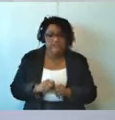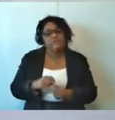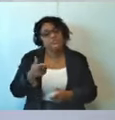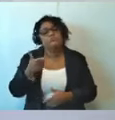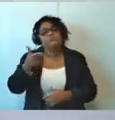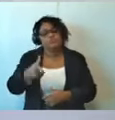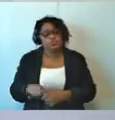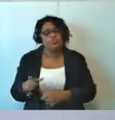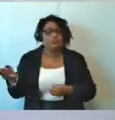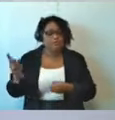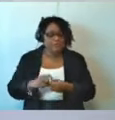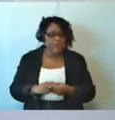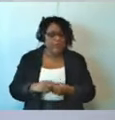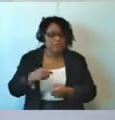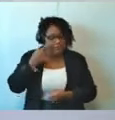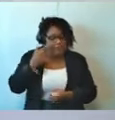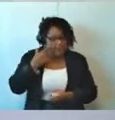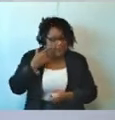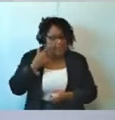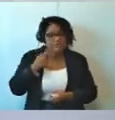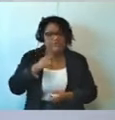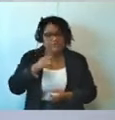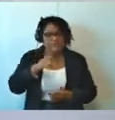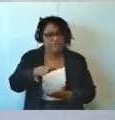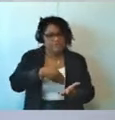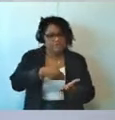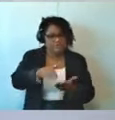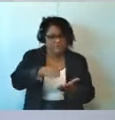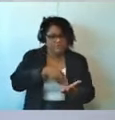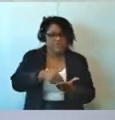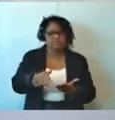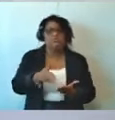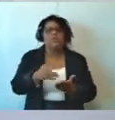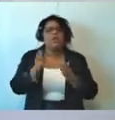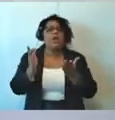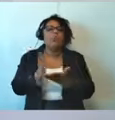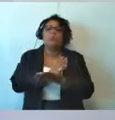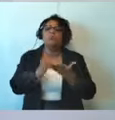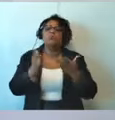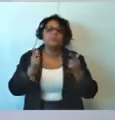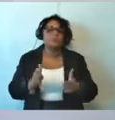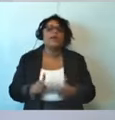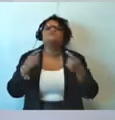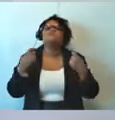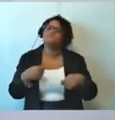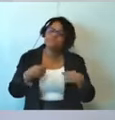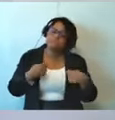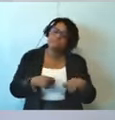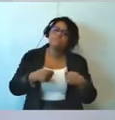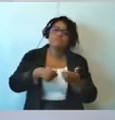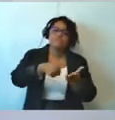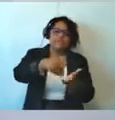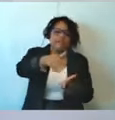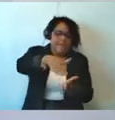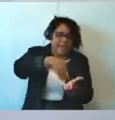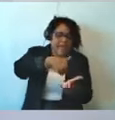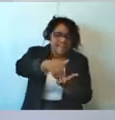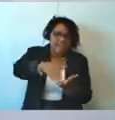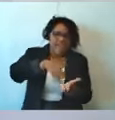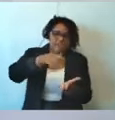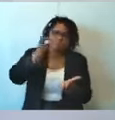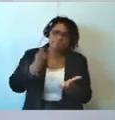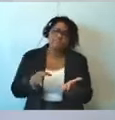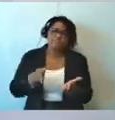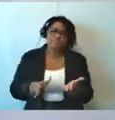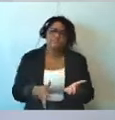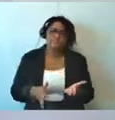Eu sei que é difícil, mas assim, tem alguns pontos que são cruciais para que tenham as faixas para a segurança até de todos. Não somente dos motoristas,